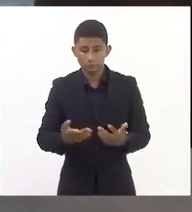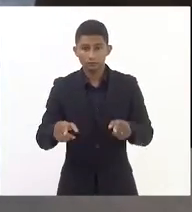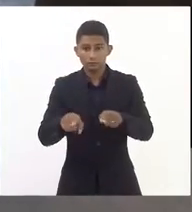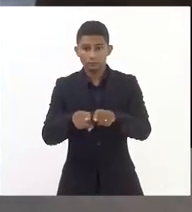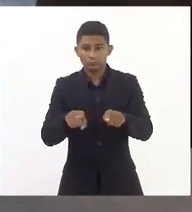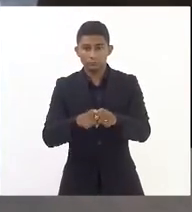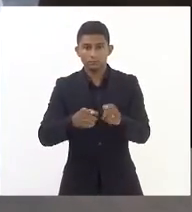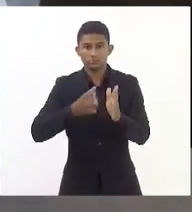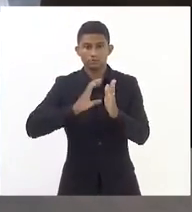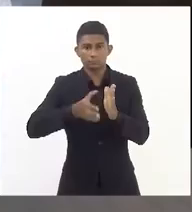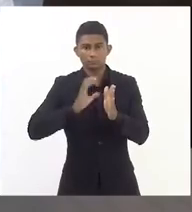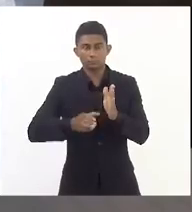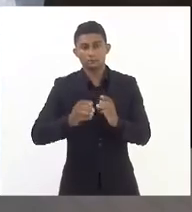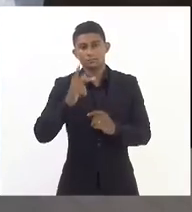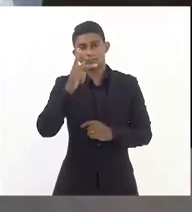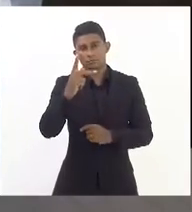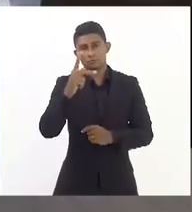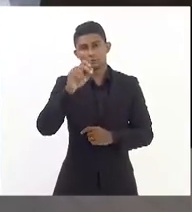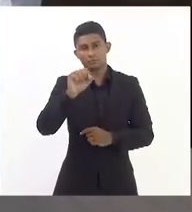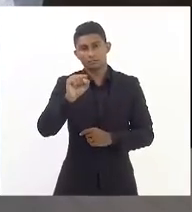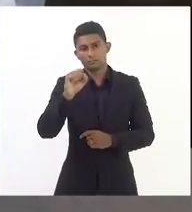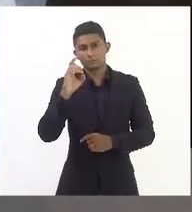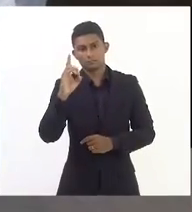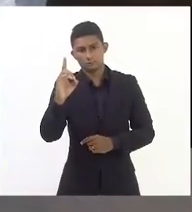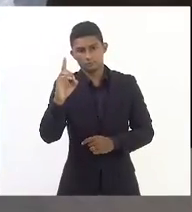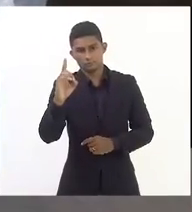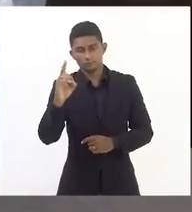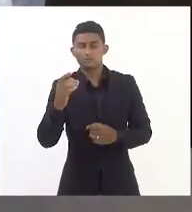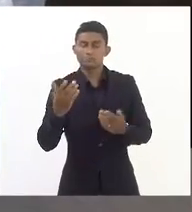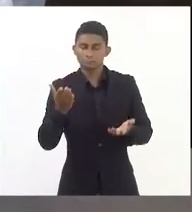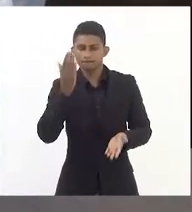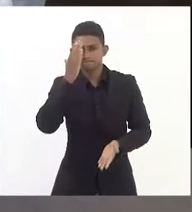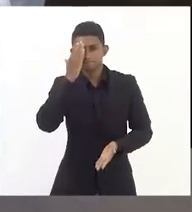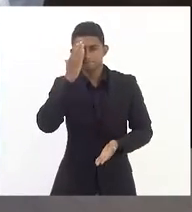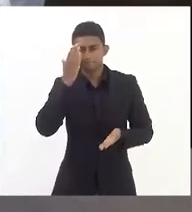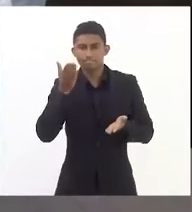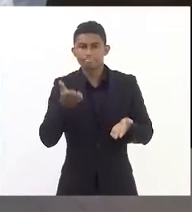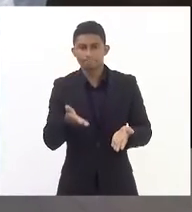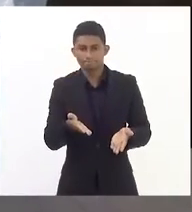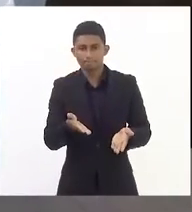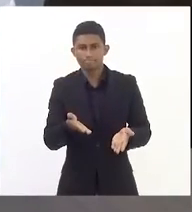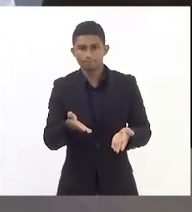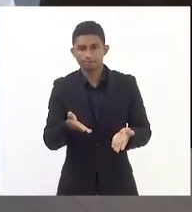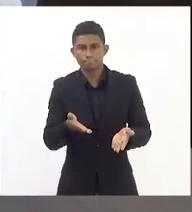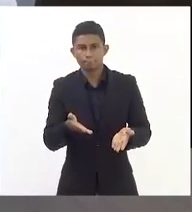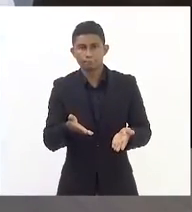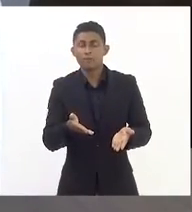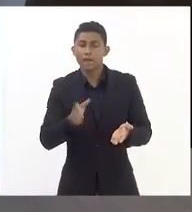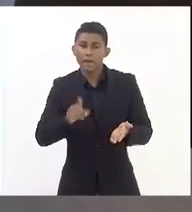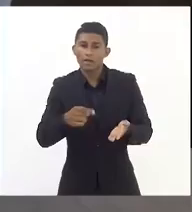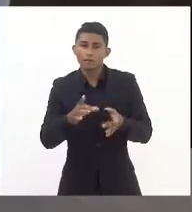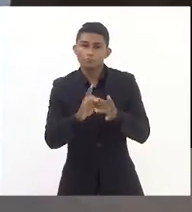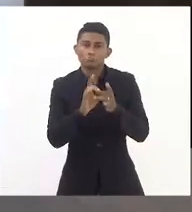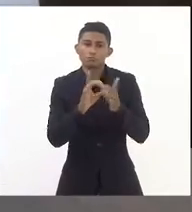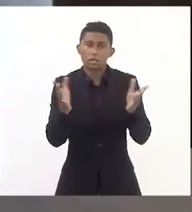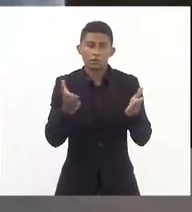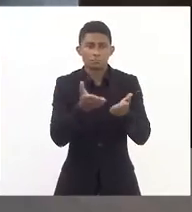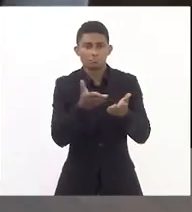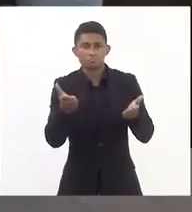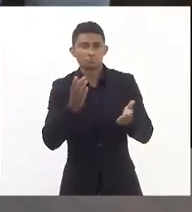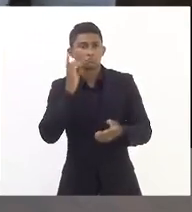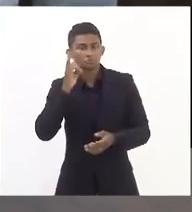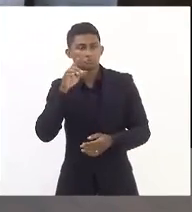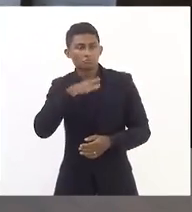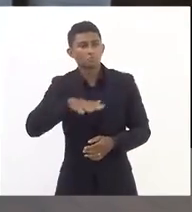bancada do PSD, esta é uma questão que fica ao arbítrio dos senhores